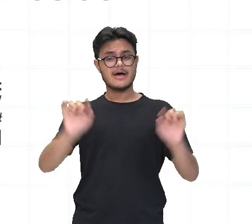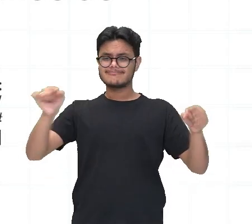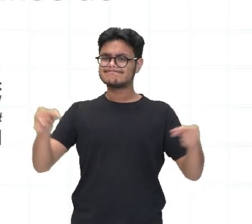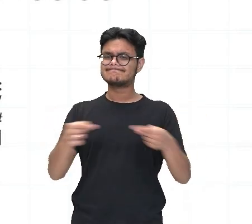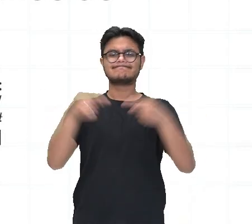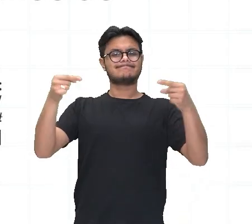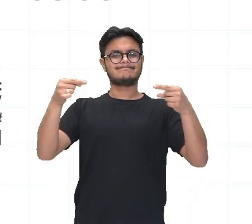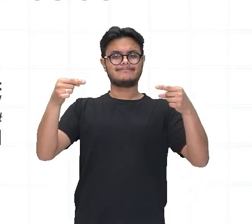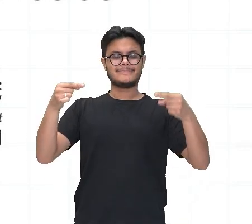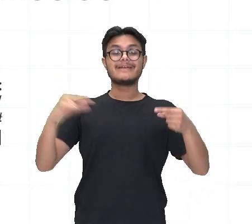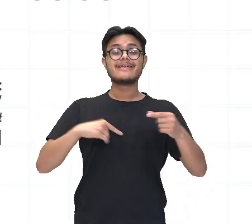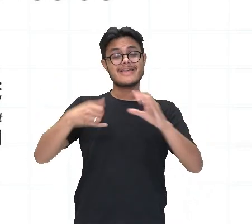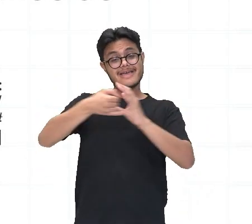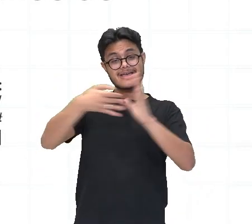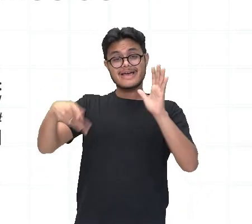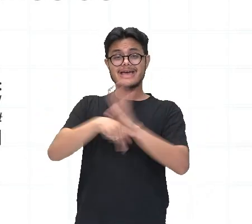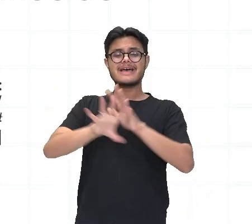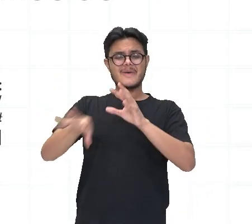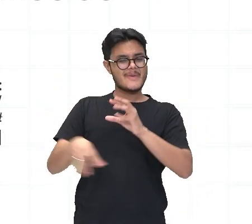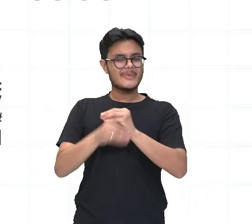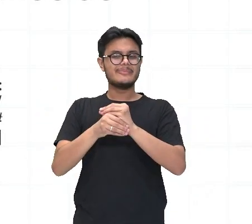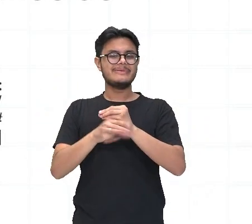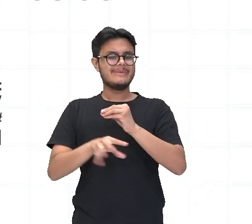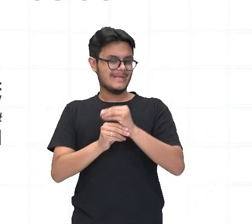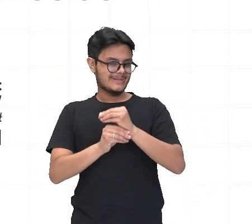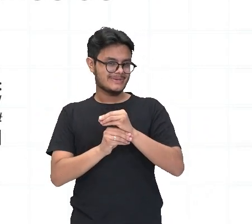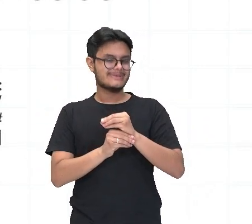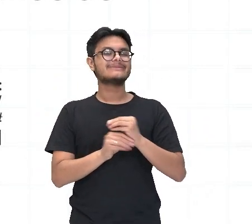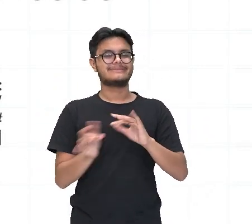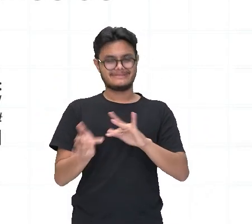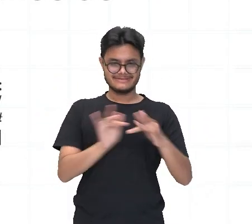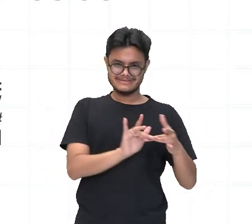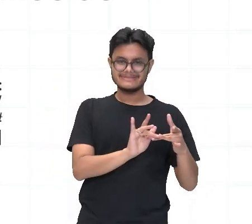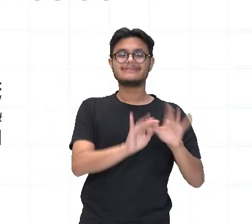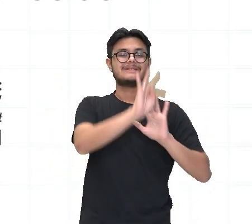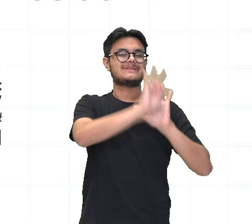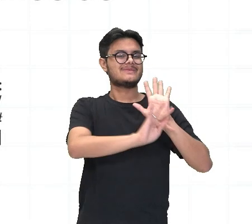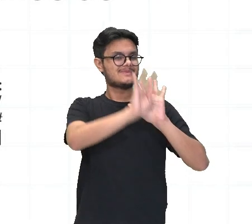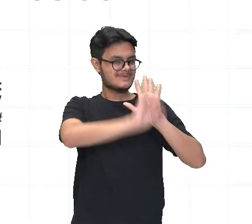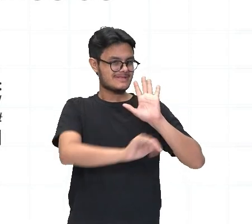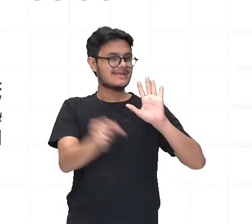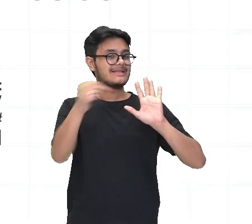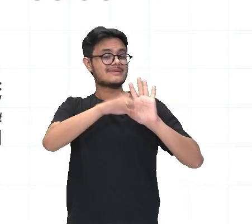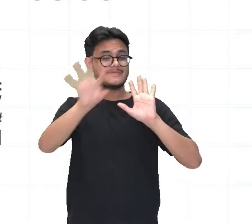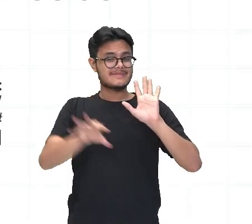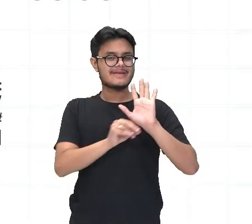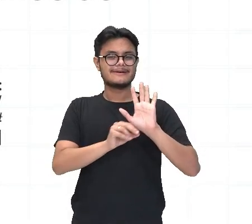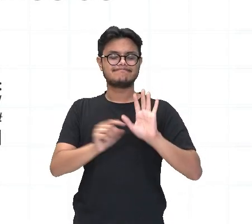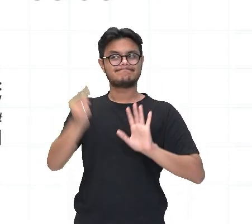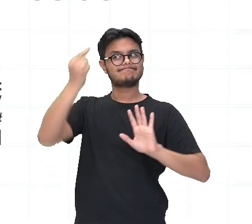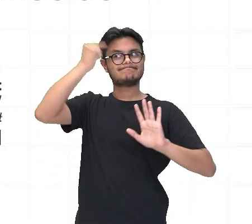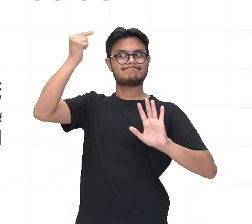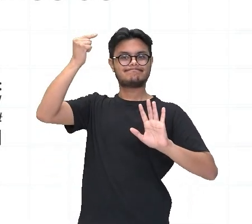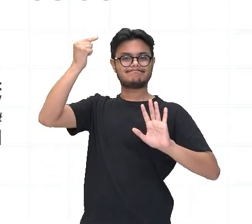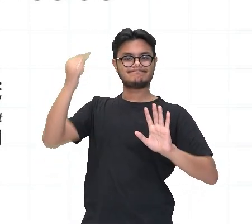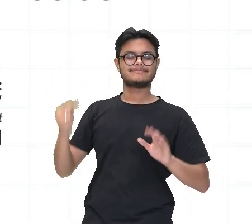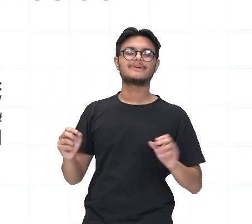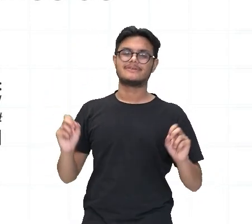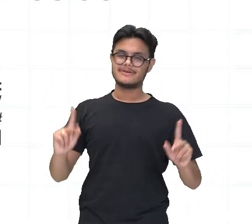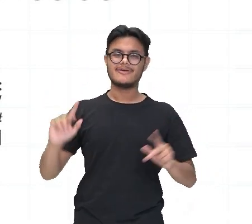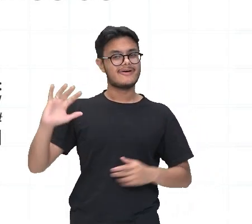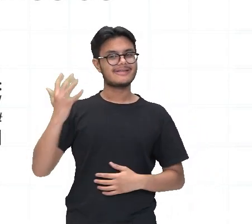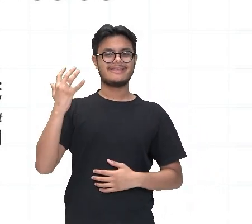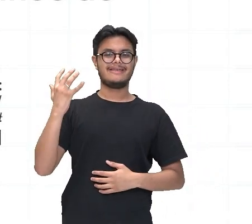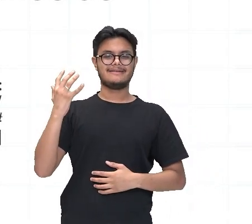fui inserindo também esses termos, essas conjunções explicativas, em que uma ação é explicada